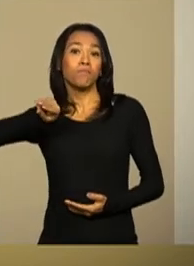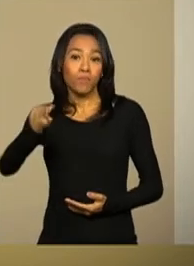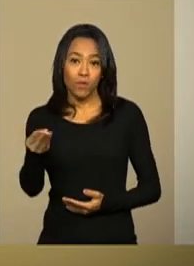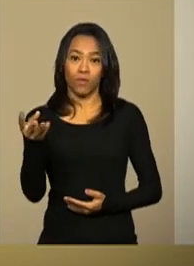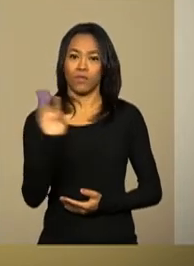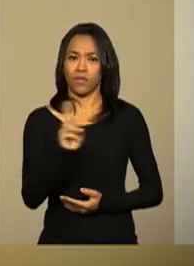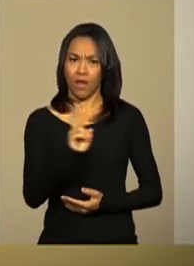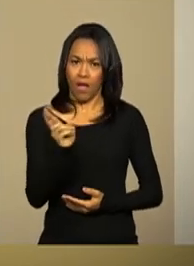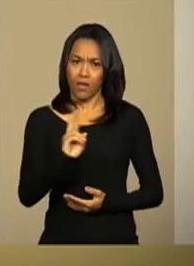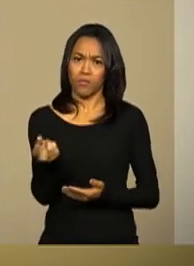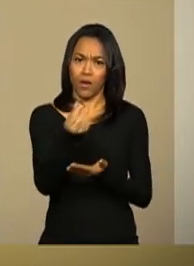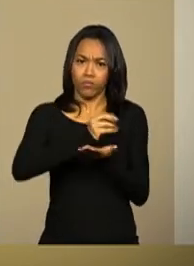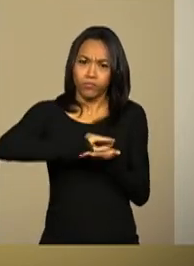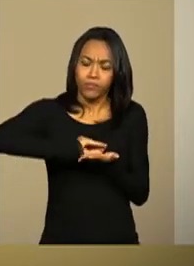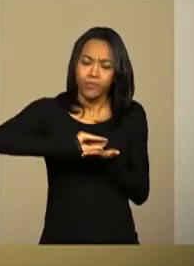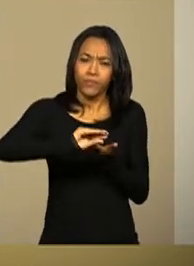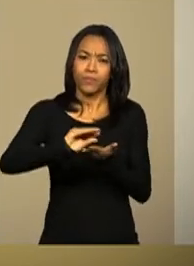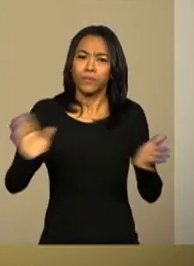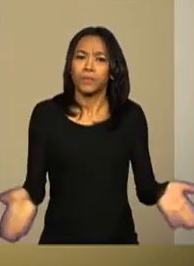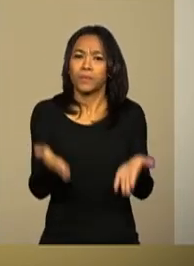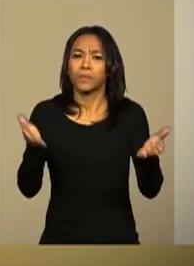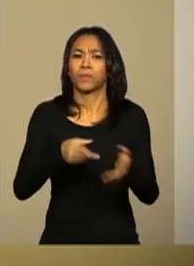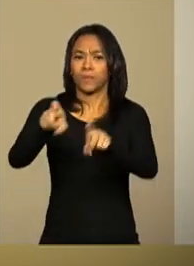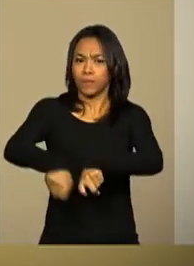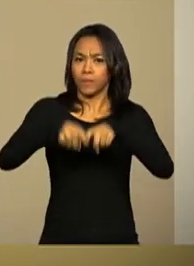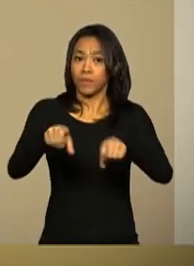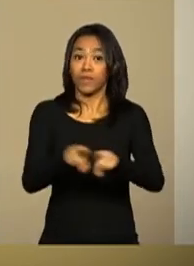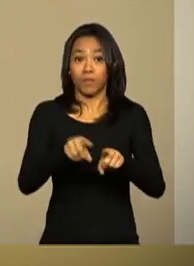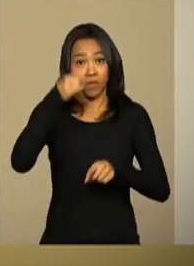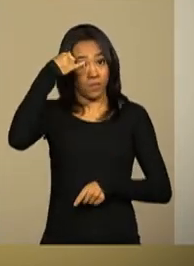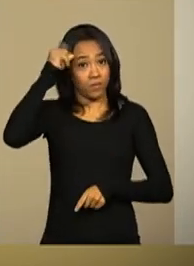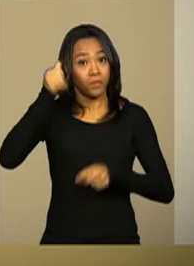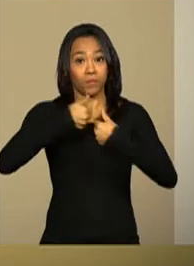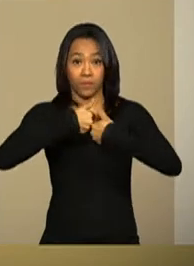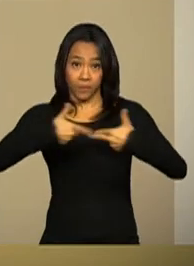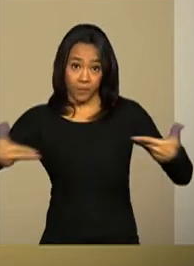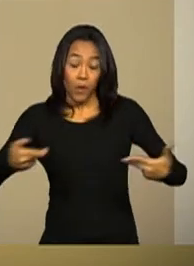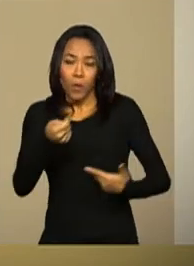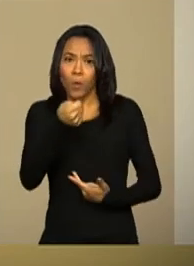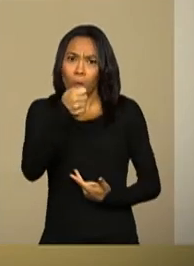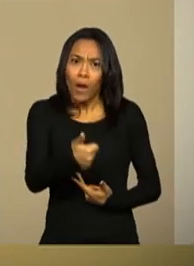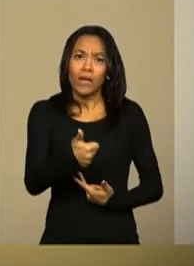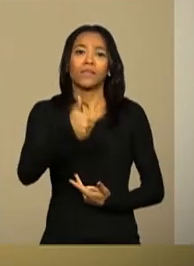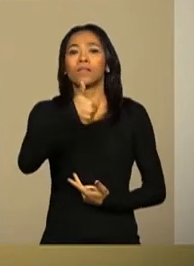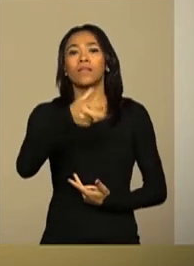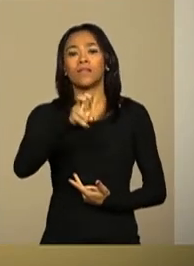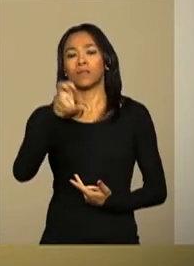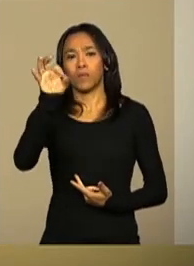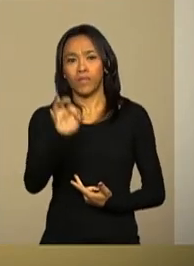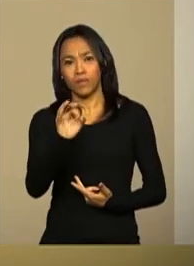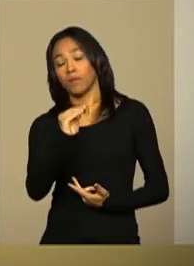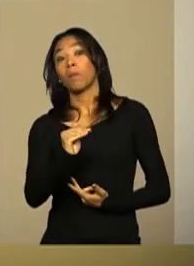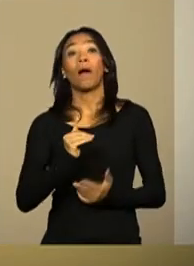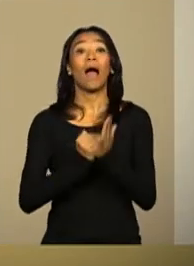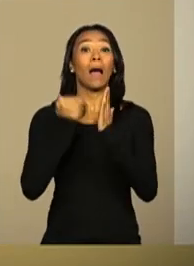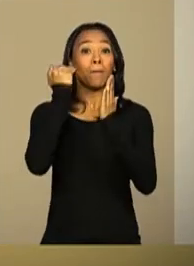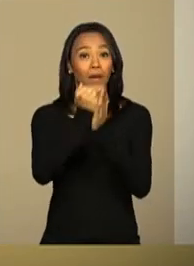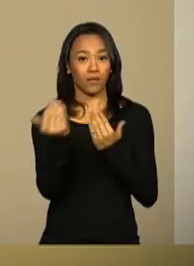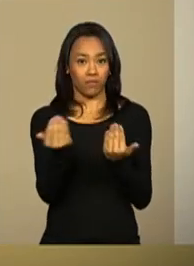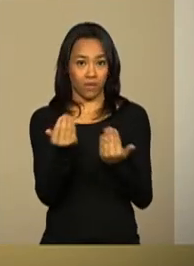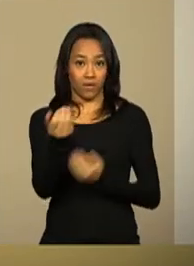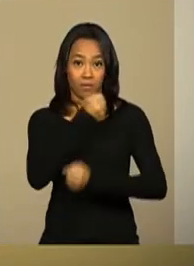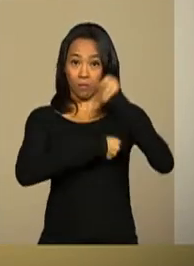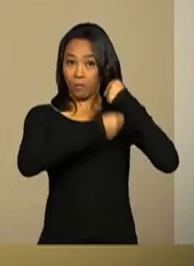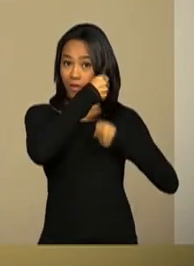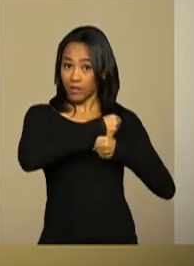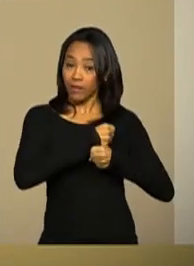de reais para financiar a produção agrícola e Pecuária quase Luciano quinze por cento a mais que na safra passada